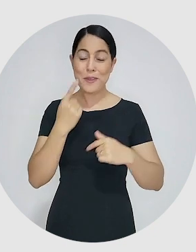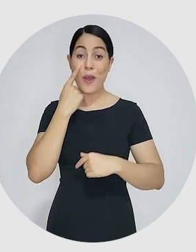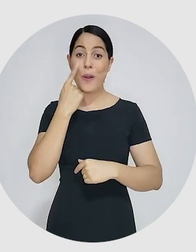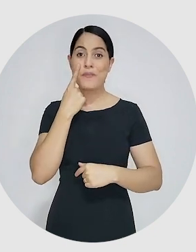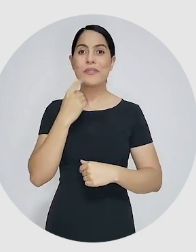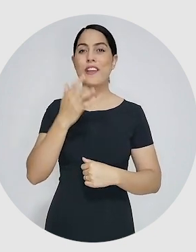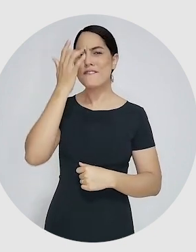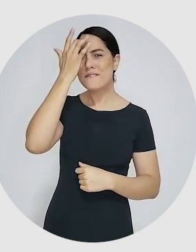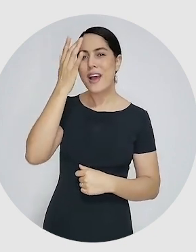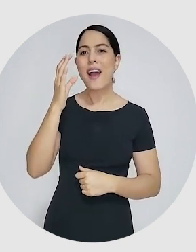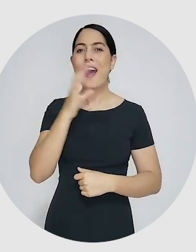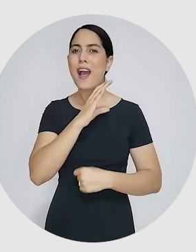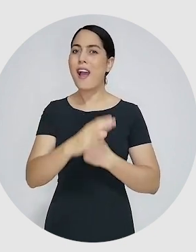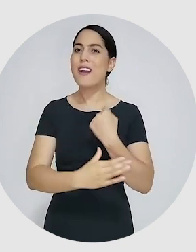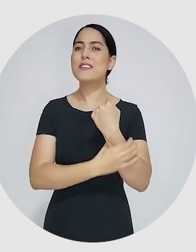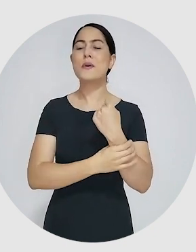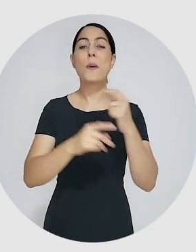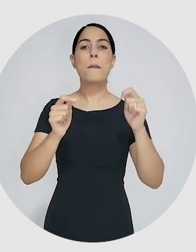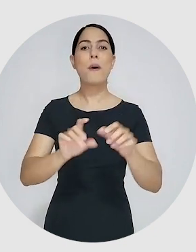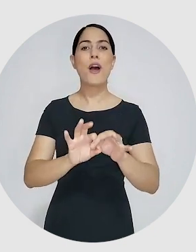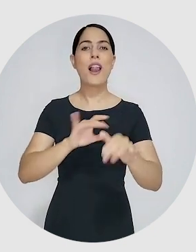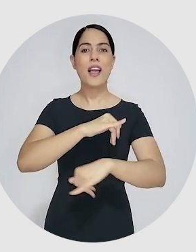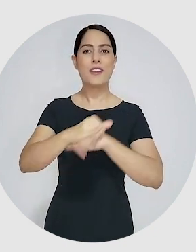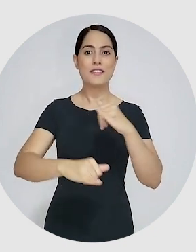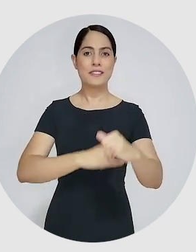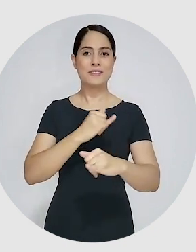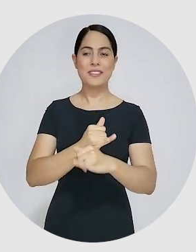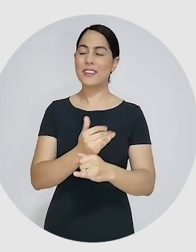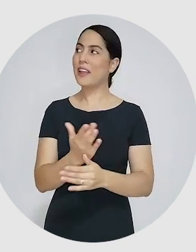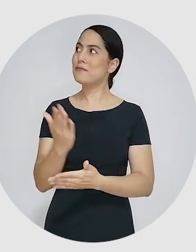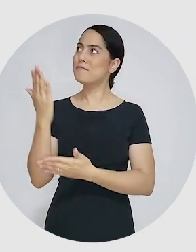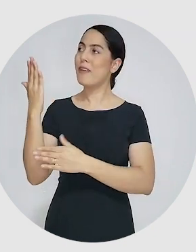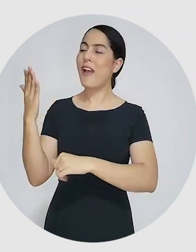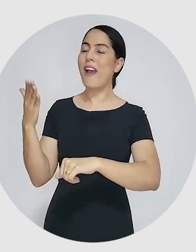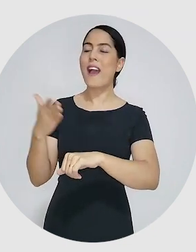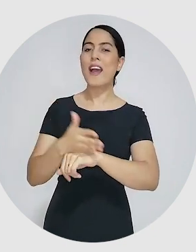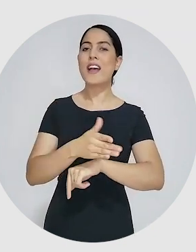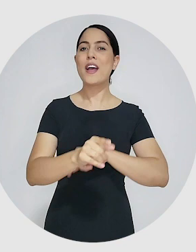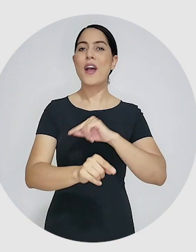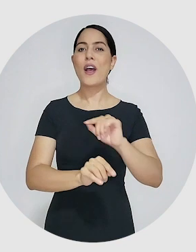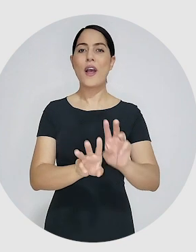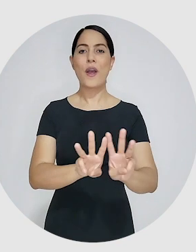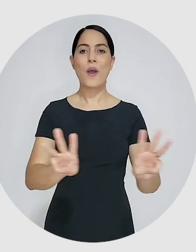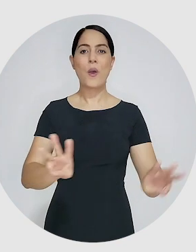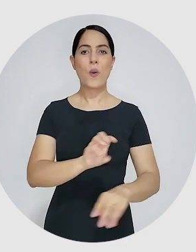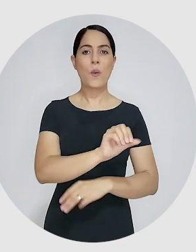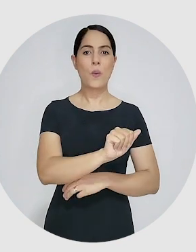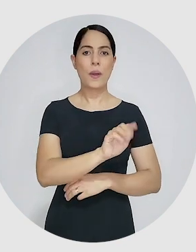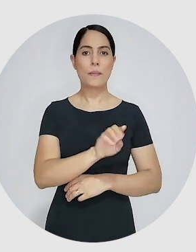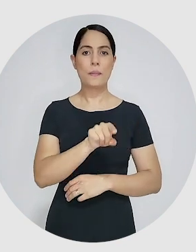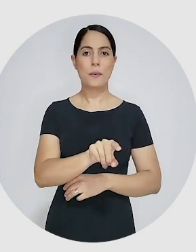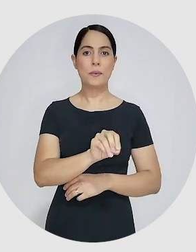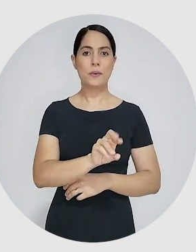e seguro. Em seu navegador Chrome ou Firefox, acesse a página